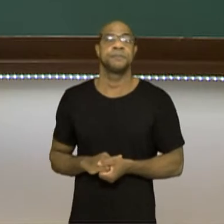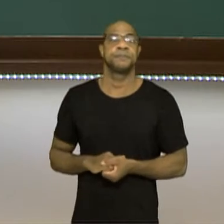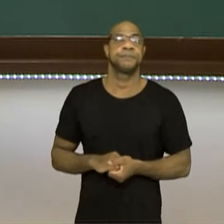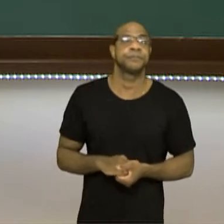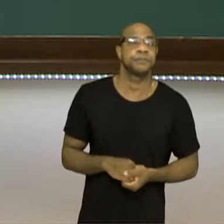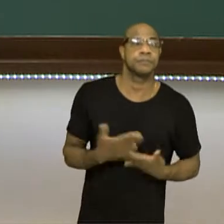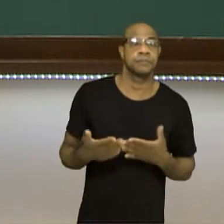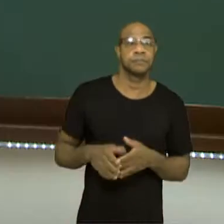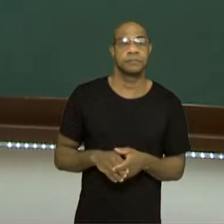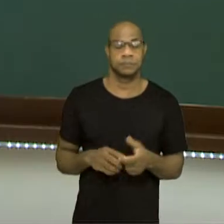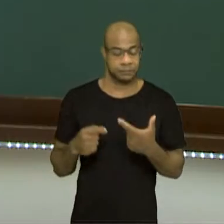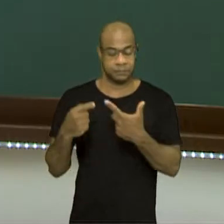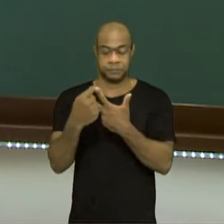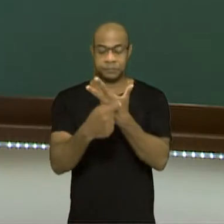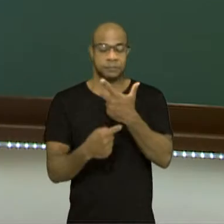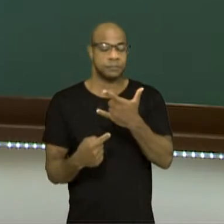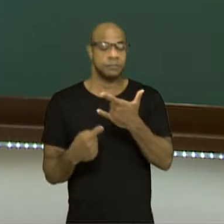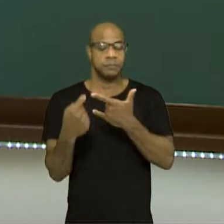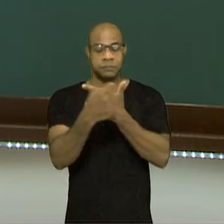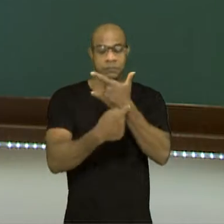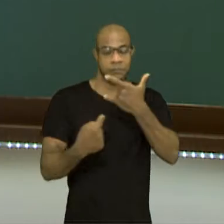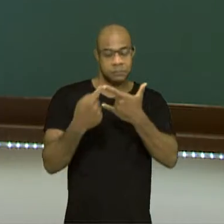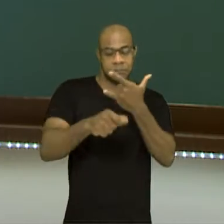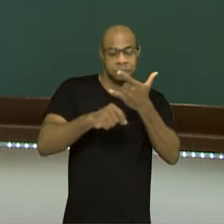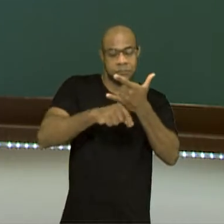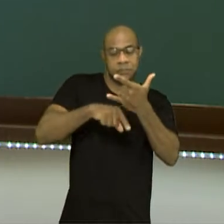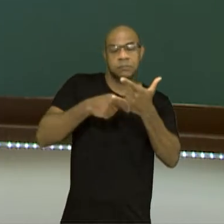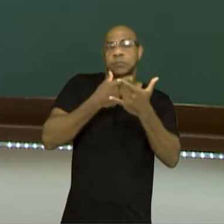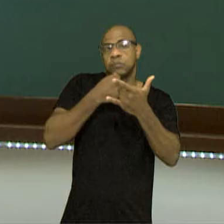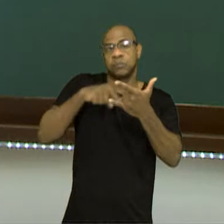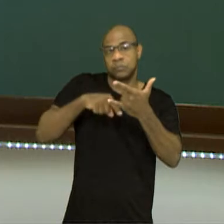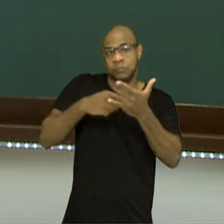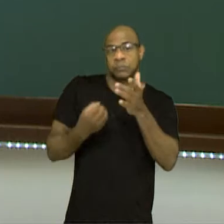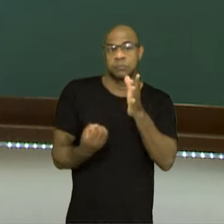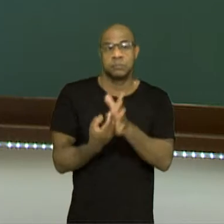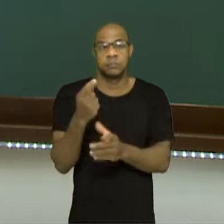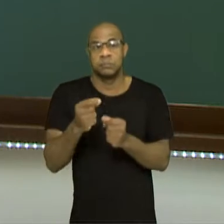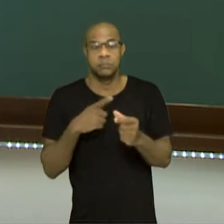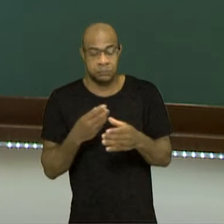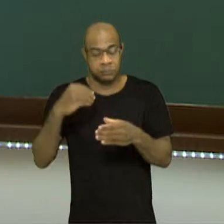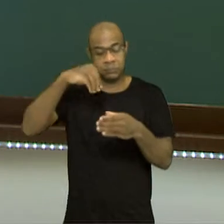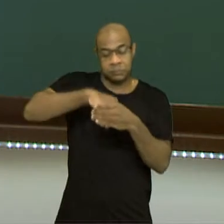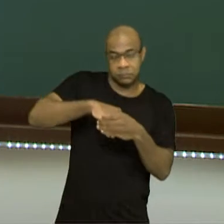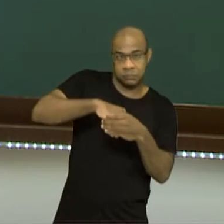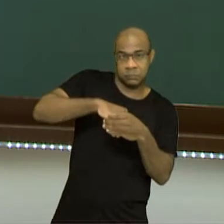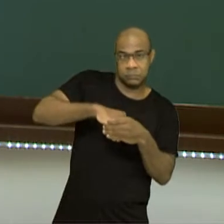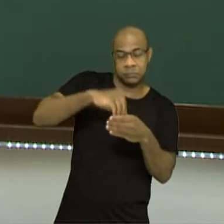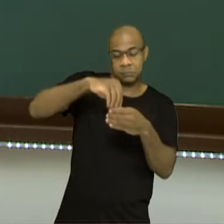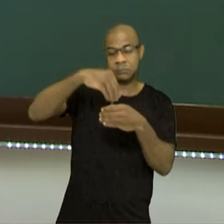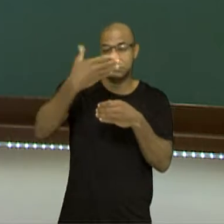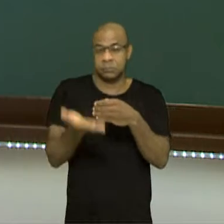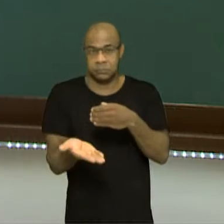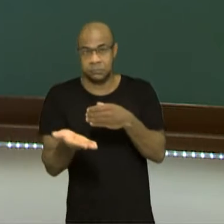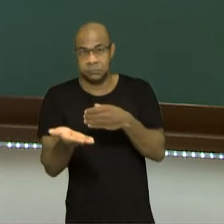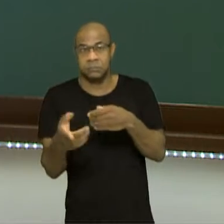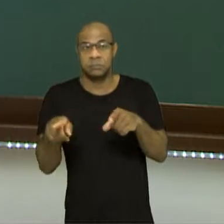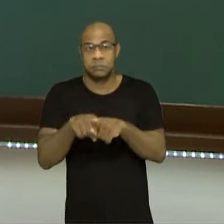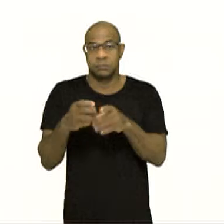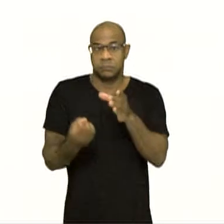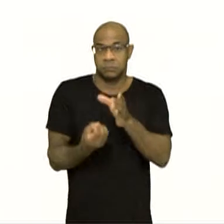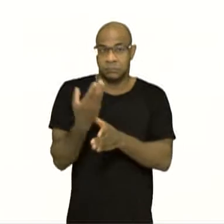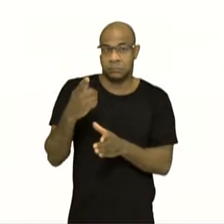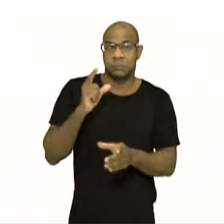O sistema genital masculino, ele é formado por órgãos que são internos e órgãos que são